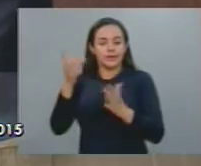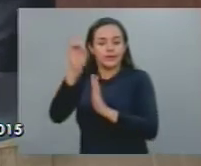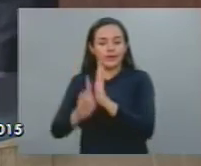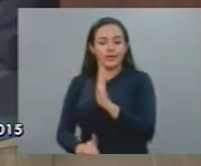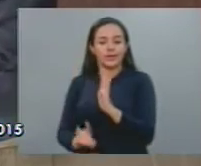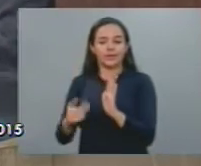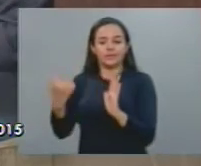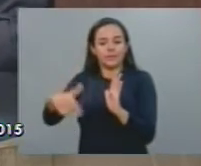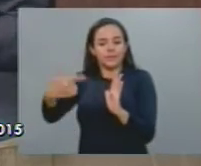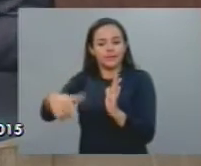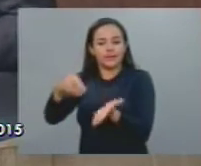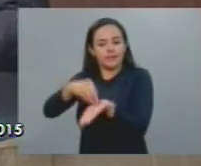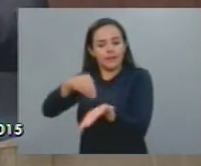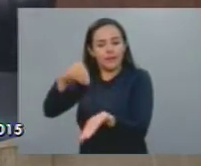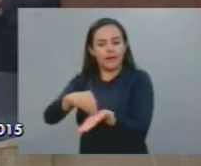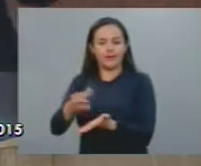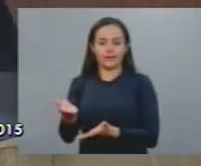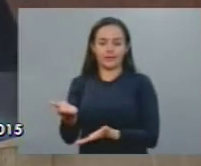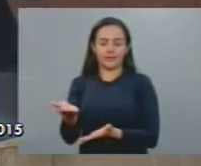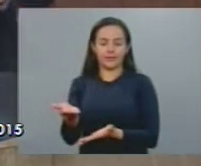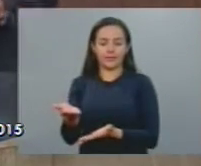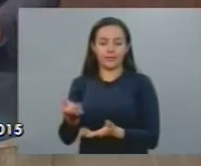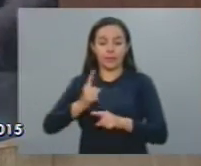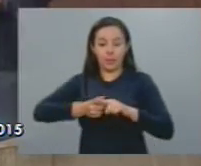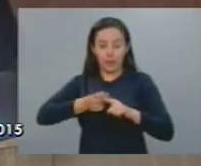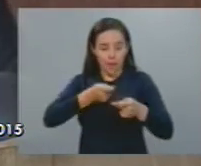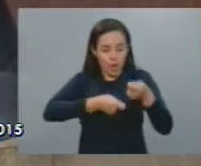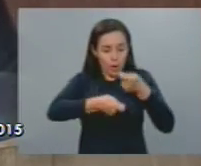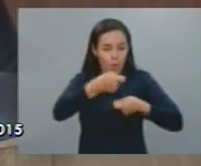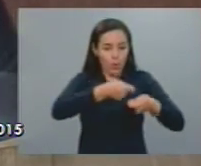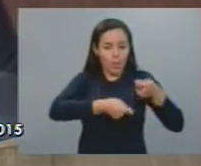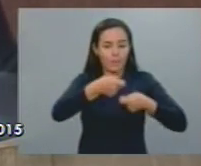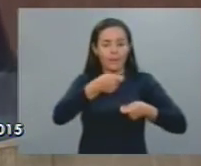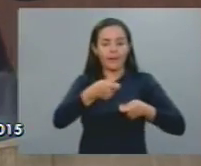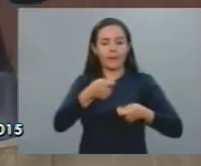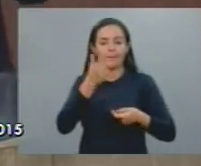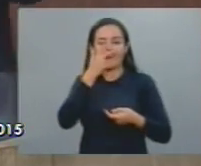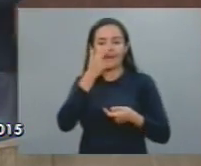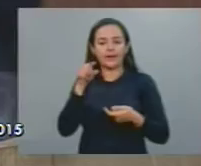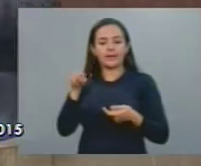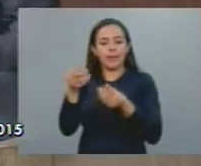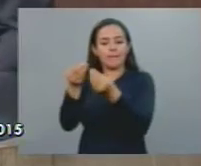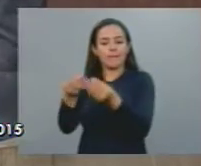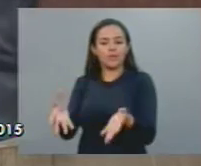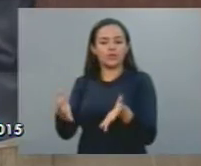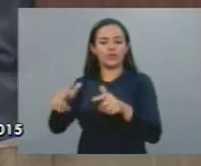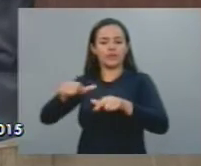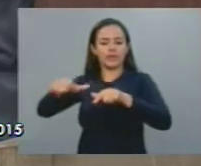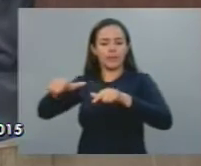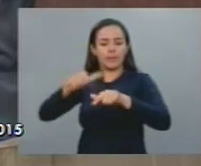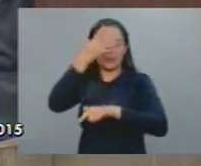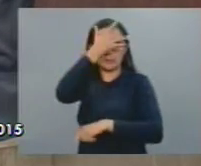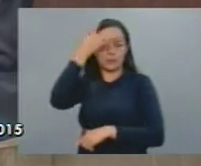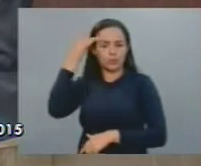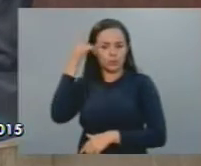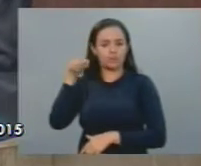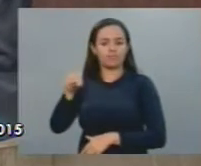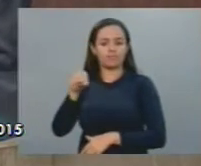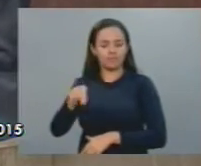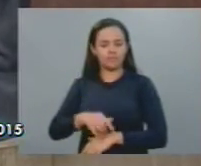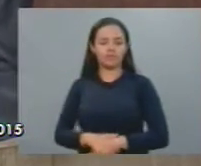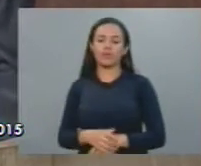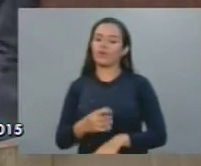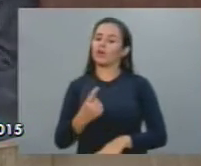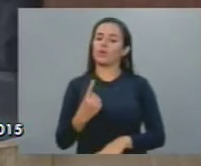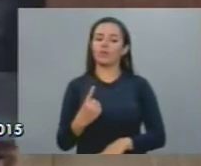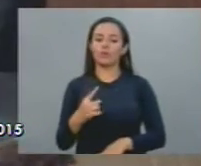aqui, numa economia que ataca, sobretudo, não o capital financeiro, Esse com seu trilhão, 1 trilhão e